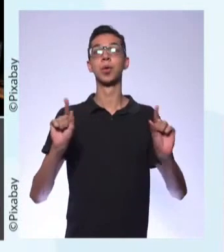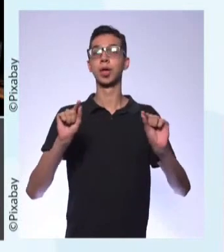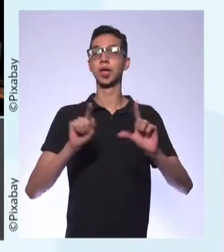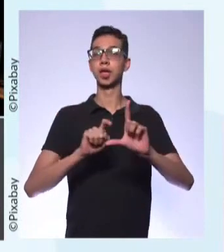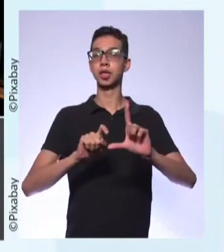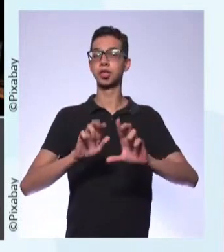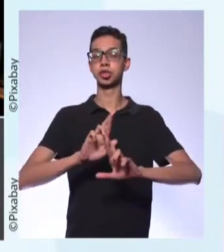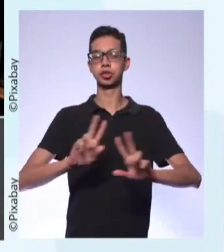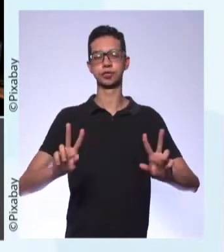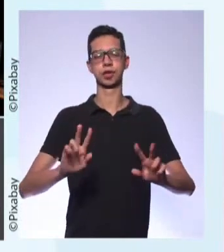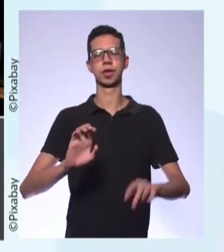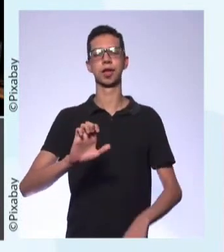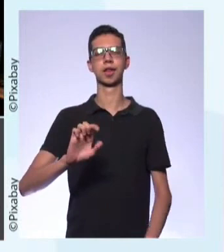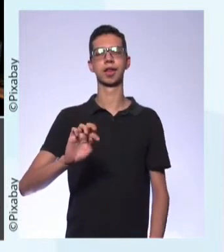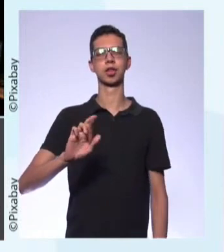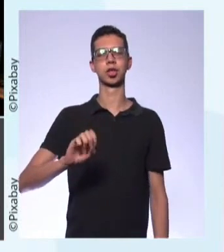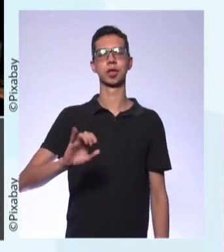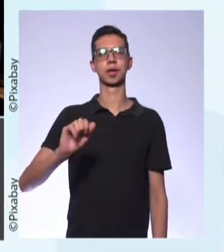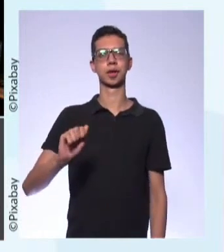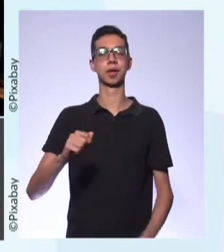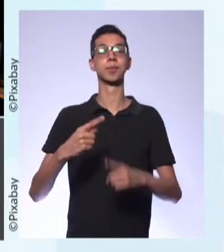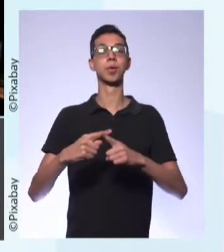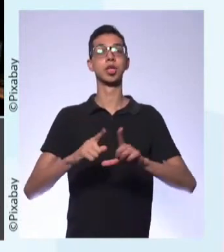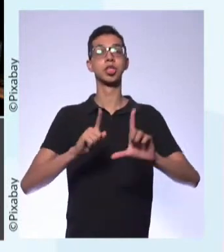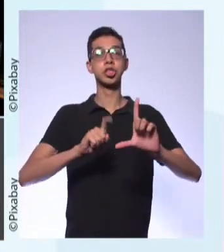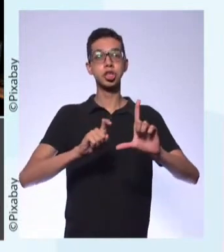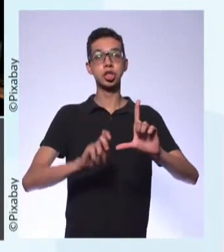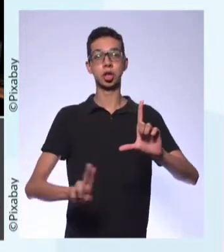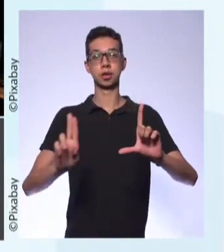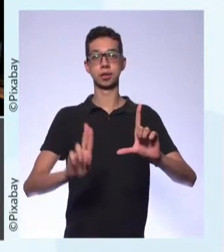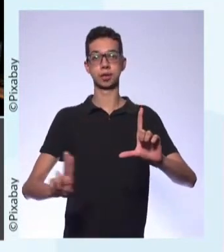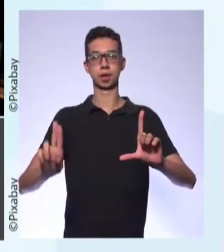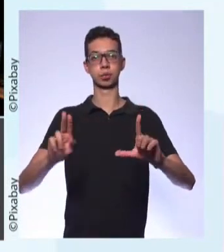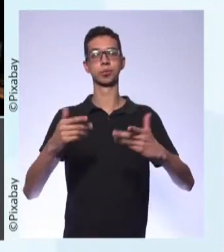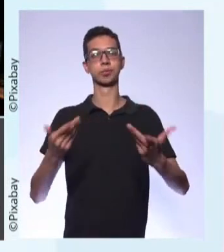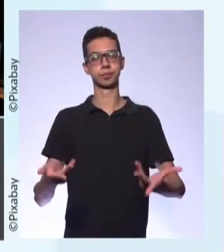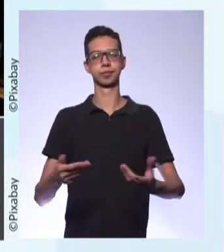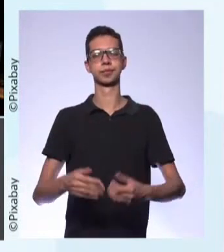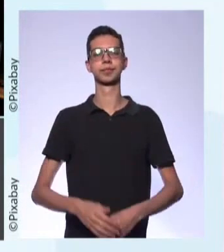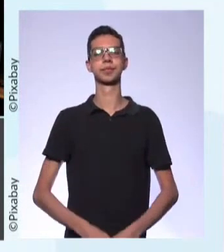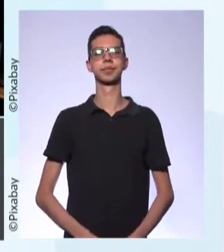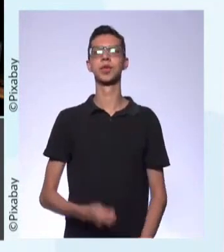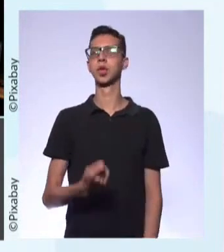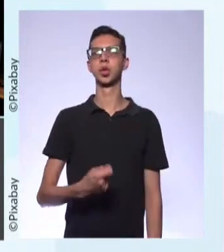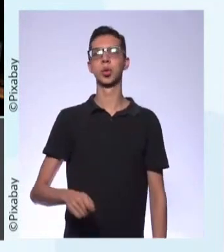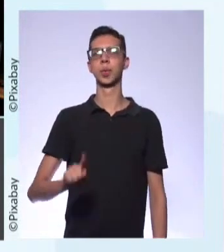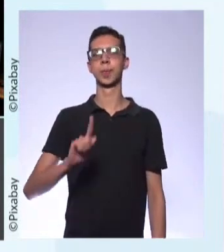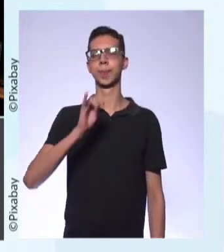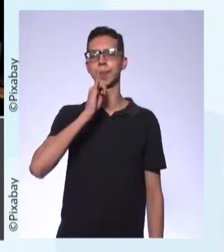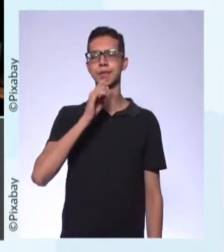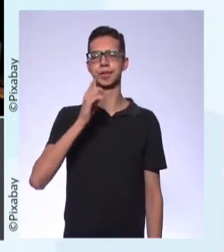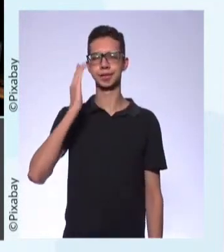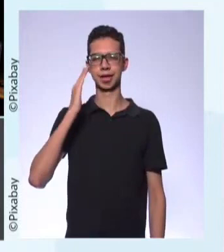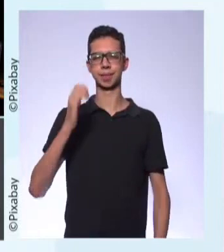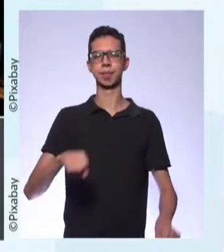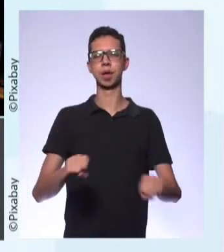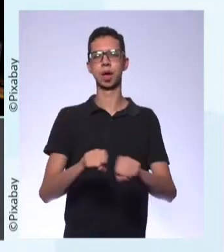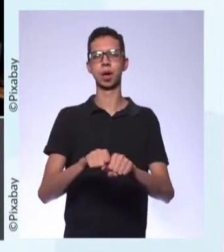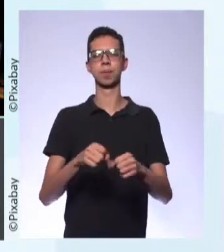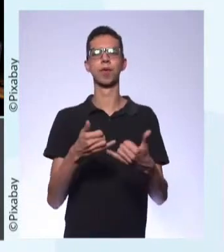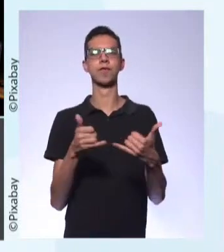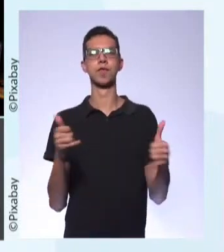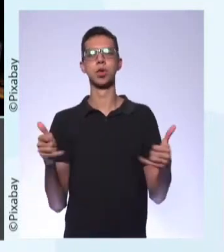da tecnologia eletrônica, porque ela trabalha com meios digitais, ou seja, né? A gente não precisa mais daquela enormidade de cabos,